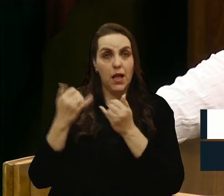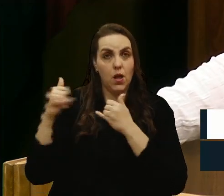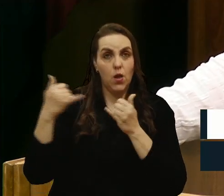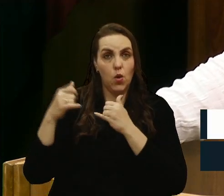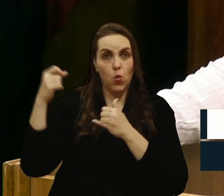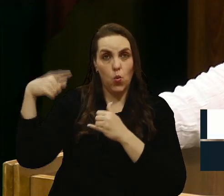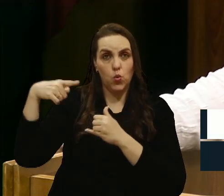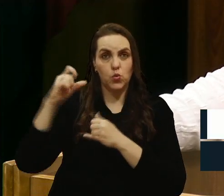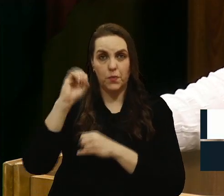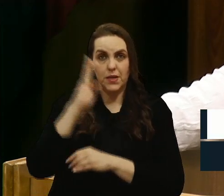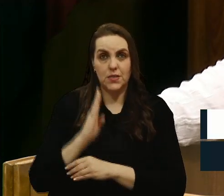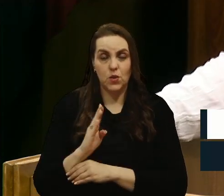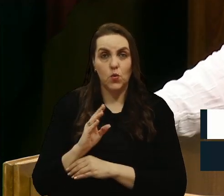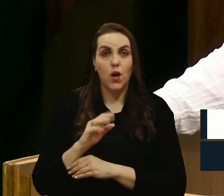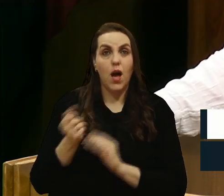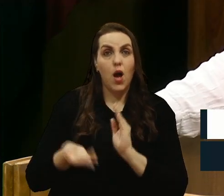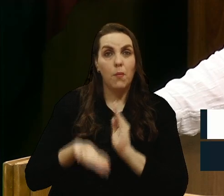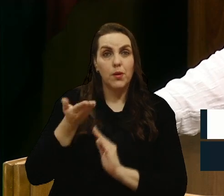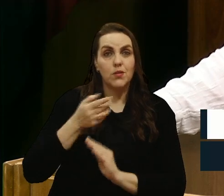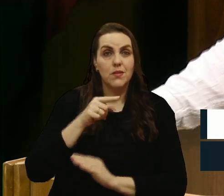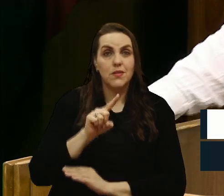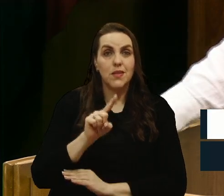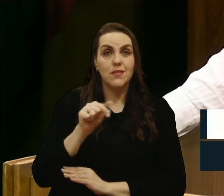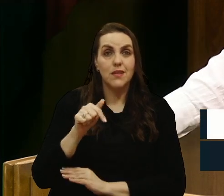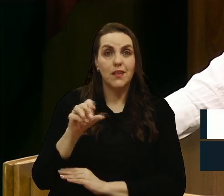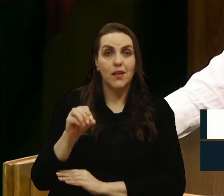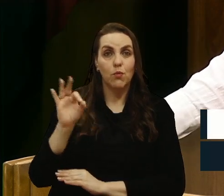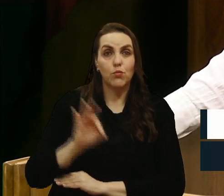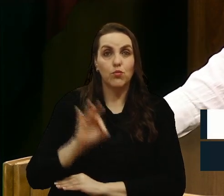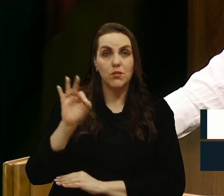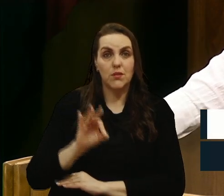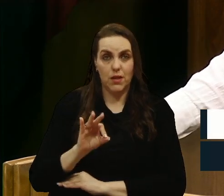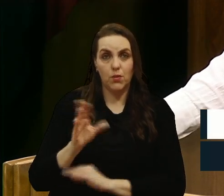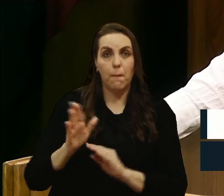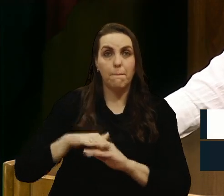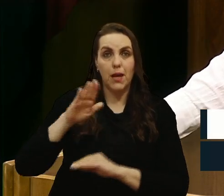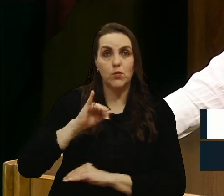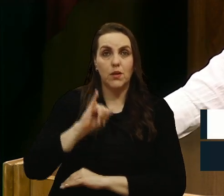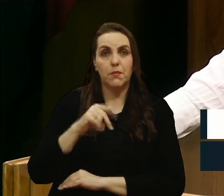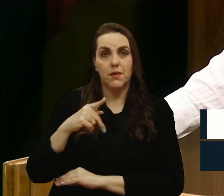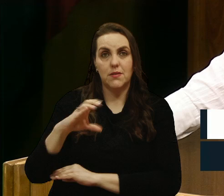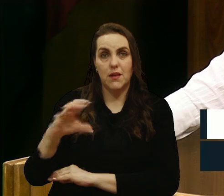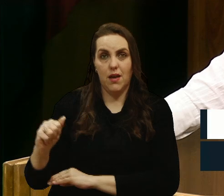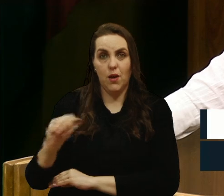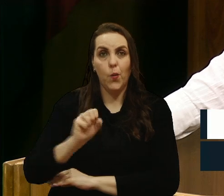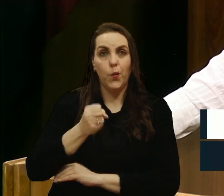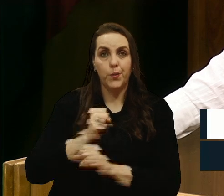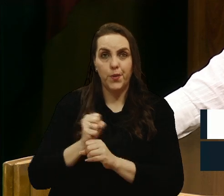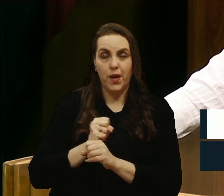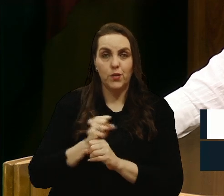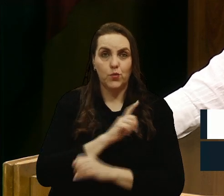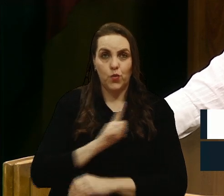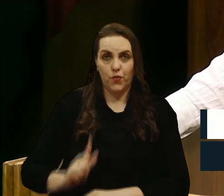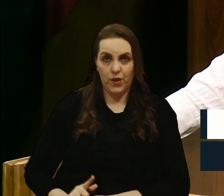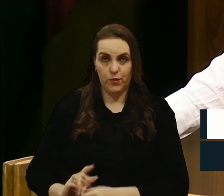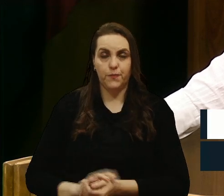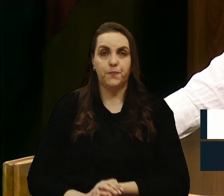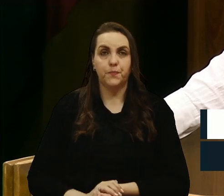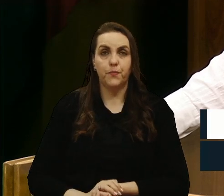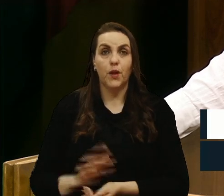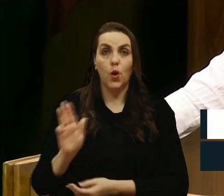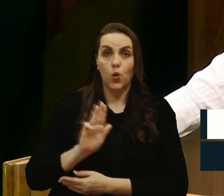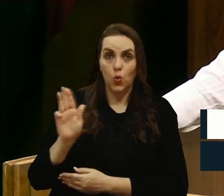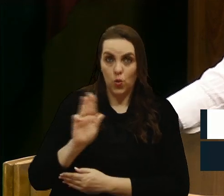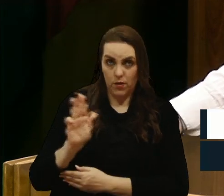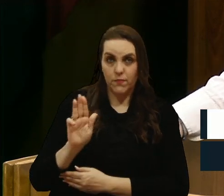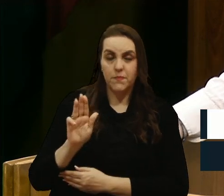aumentou 170% a mais do que IPCA. 8 anos de governo. O governo Lula, a luz